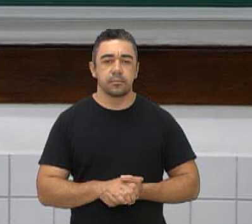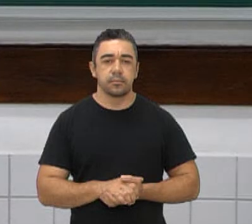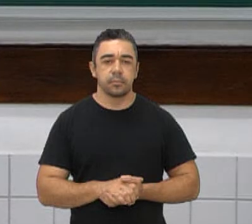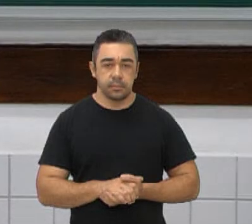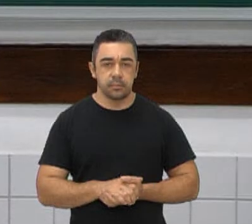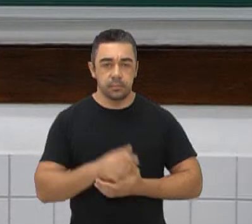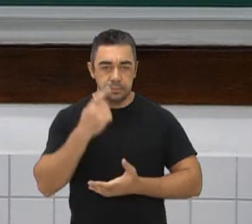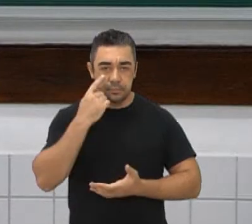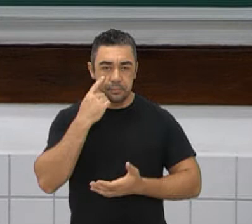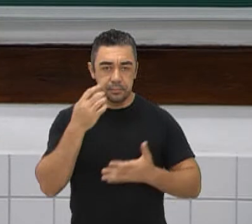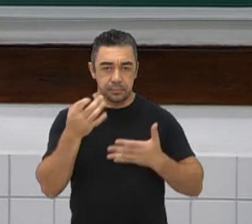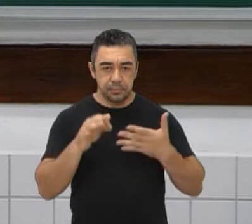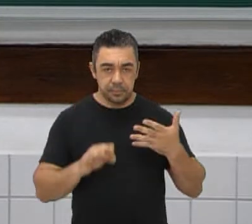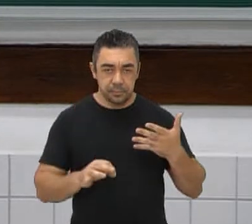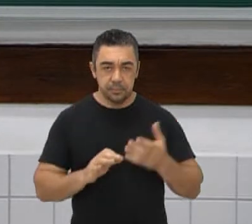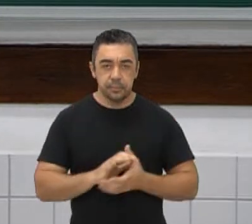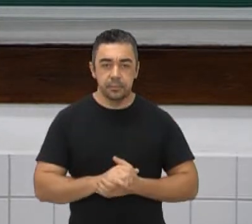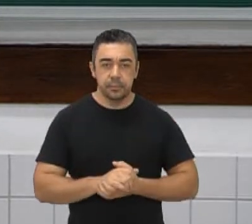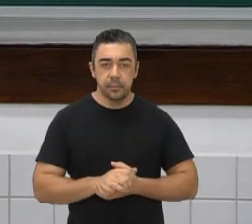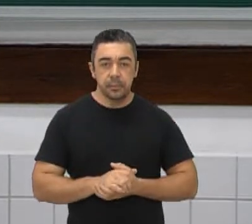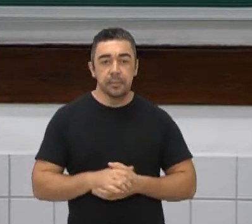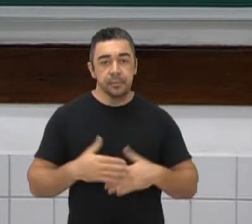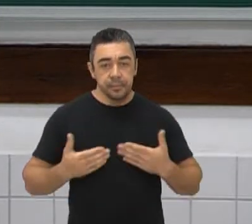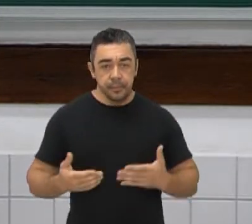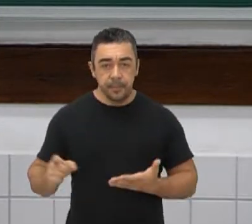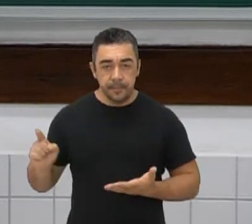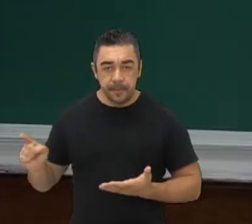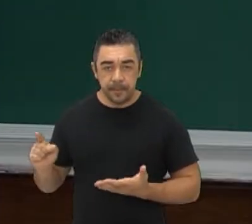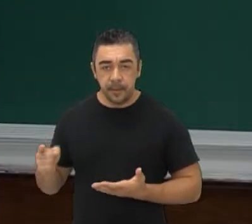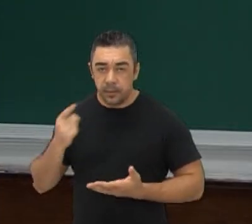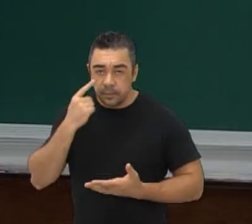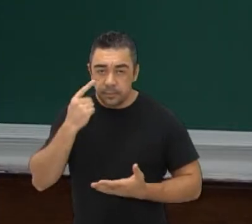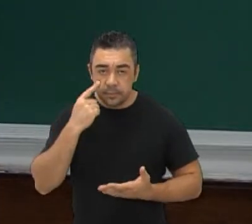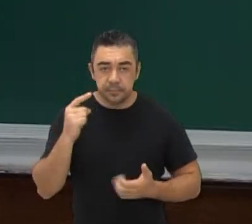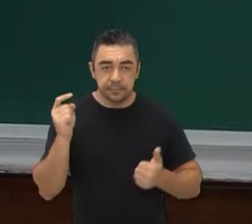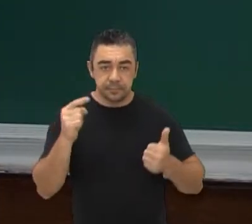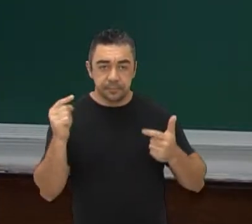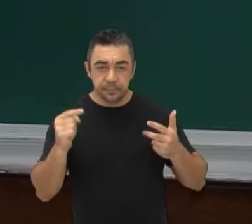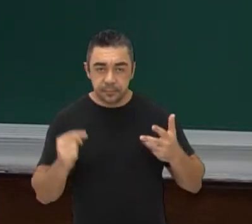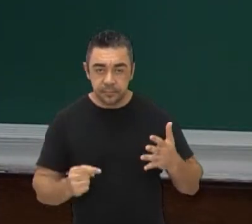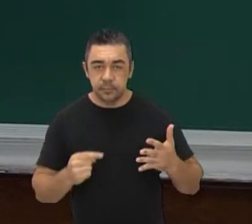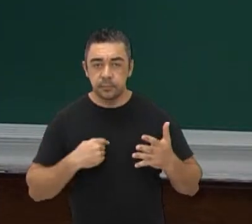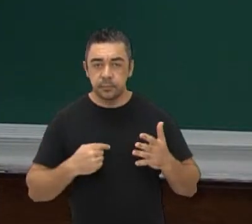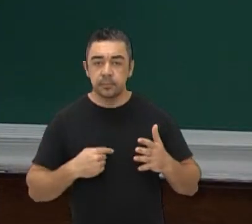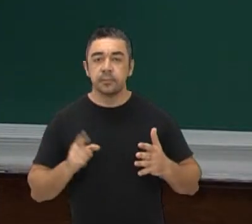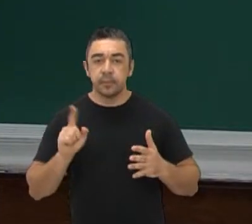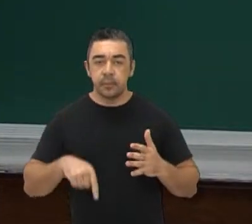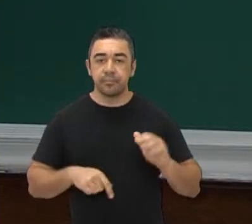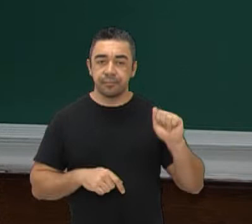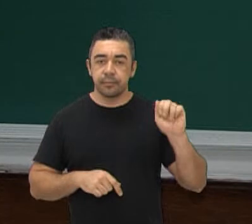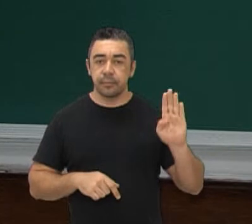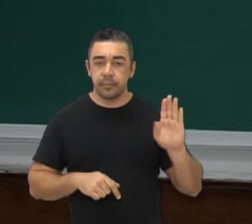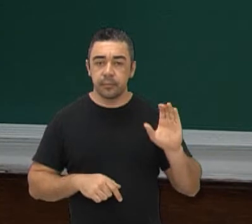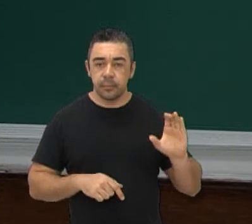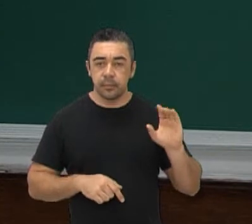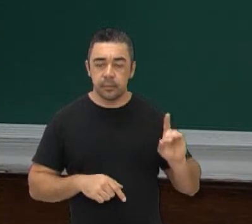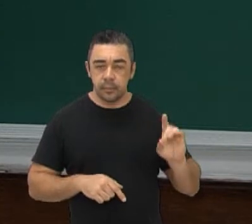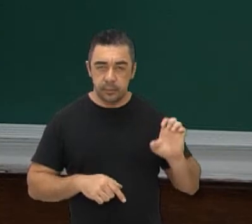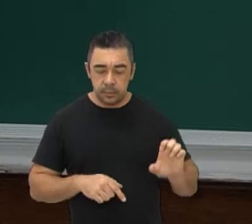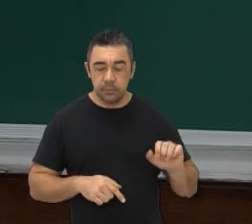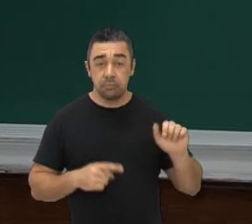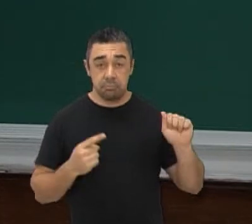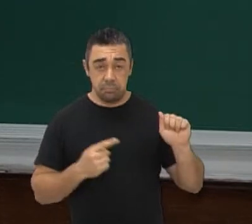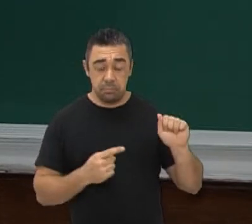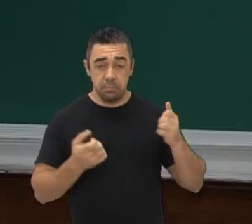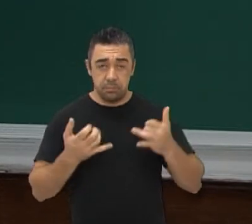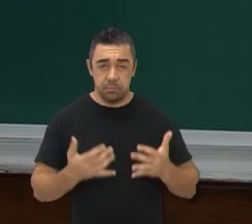Vamos para a correção da atividade? Olha só, vamos dar uma olhadinha em cada uma das alternativas que ele nos traz ali. Então, na letra A, ele fala o seguinte,